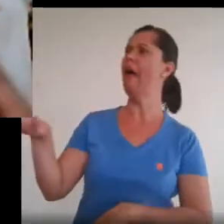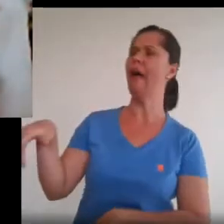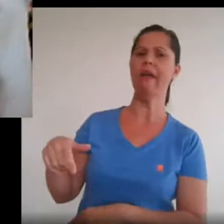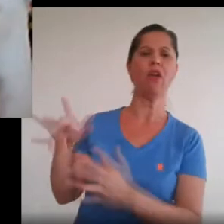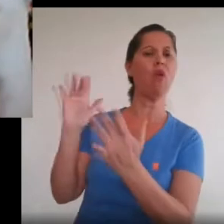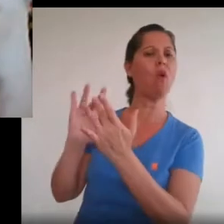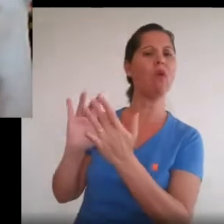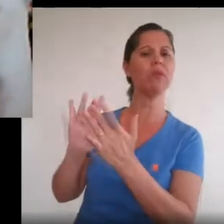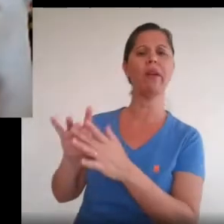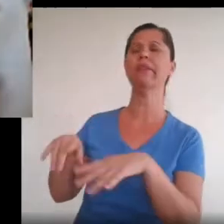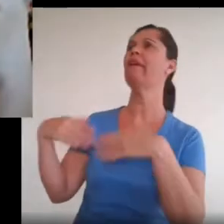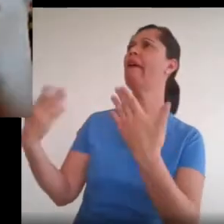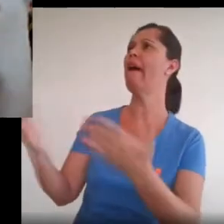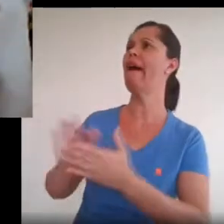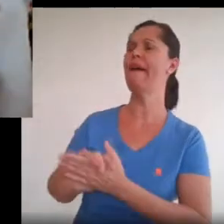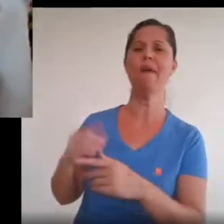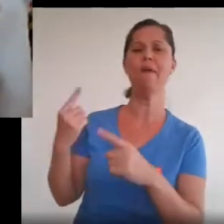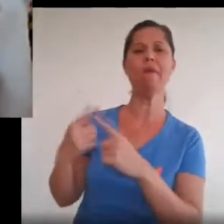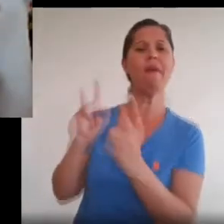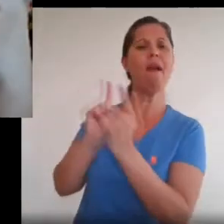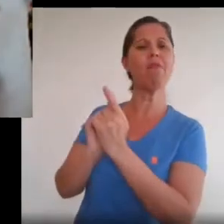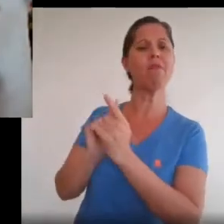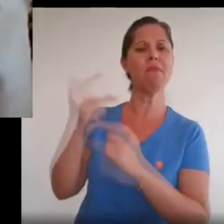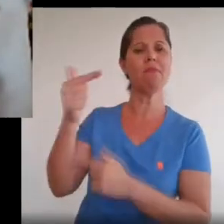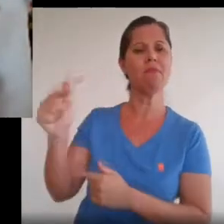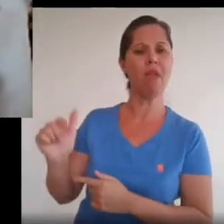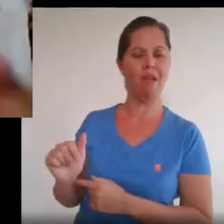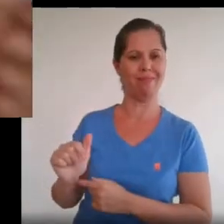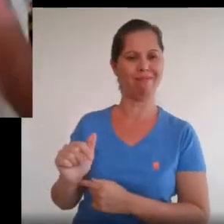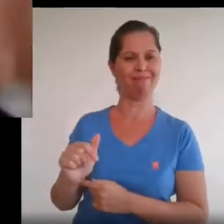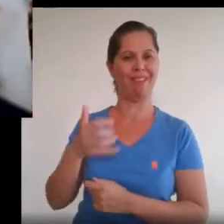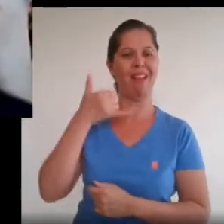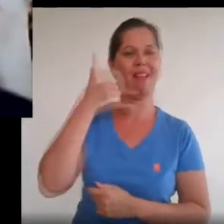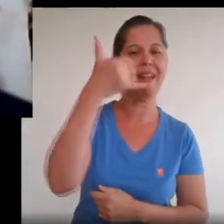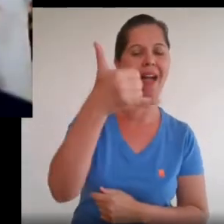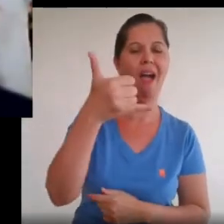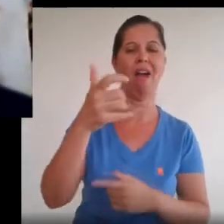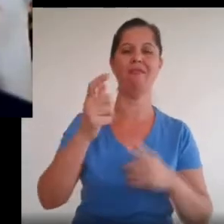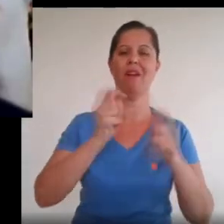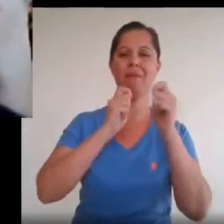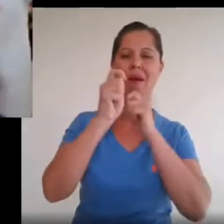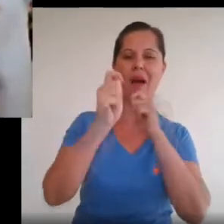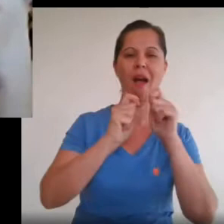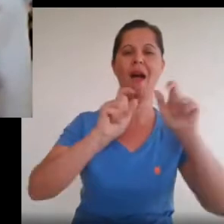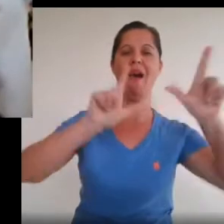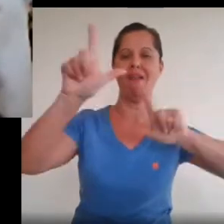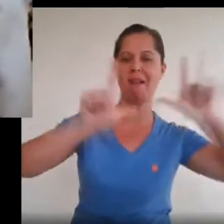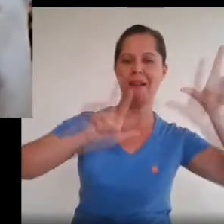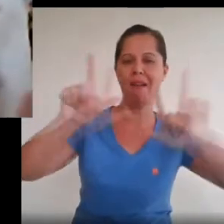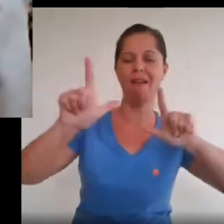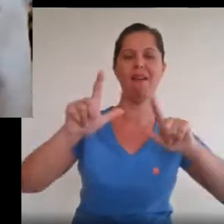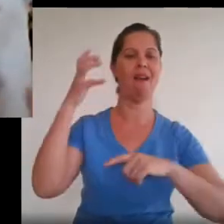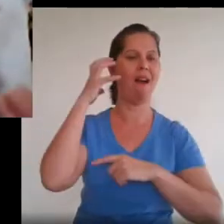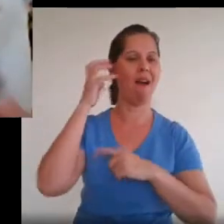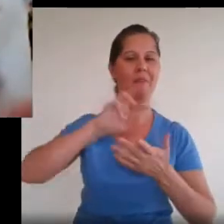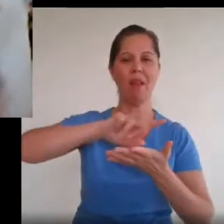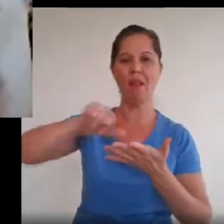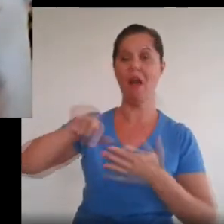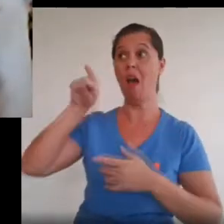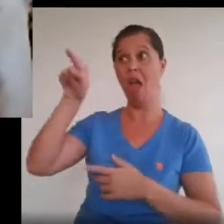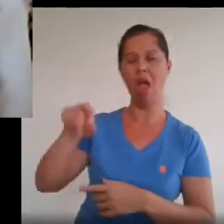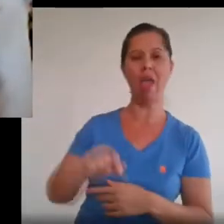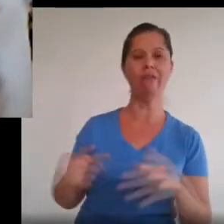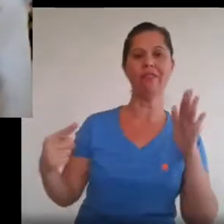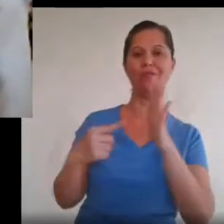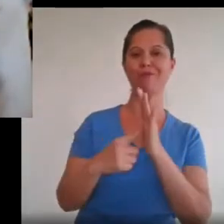saúde, com a imprensa, para fazer essa denúncia. Porque a ideologia passou o quê? Que todos estamos no mesmo